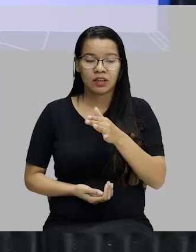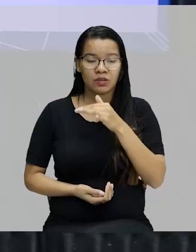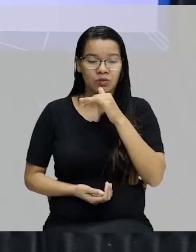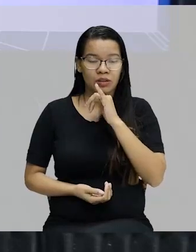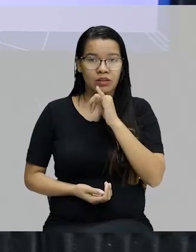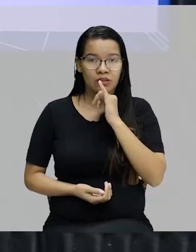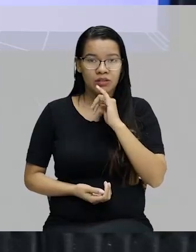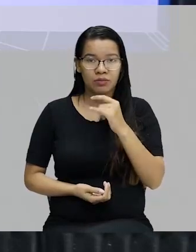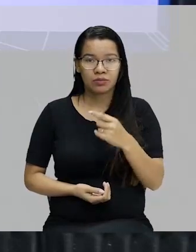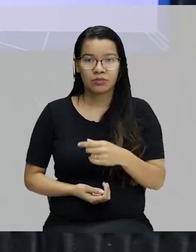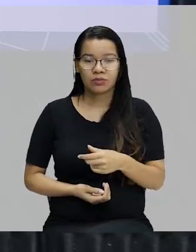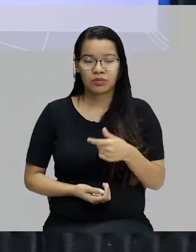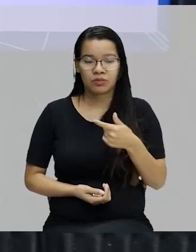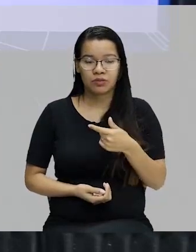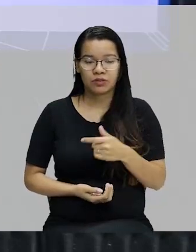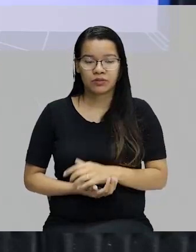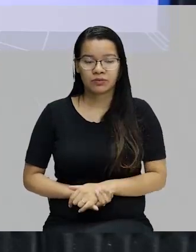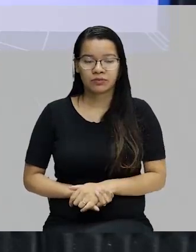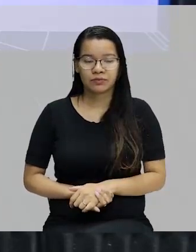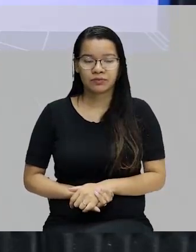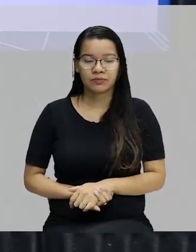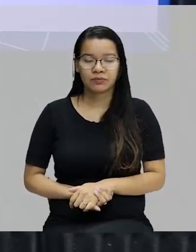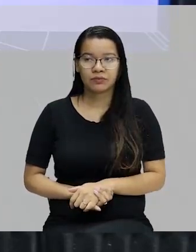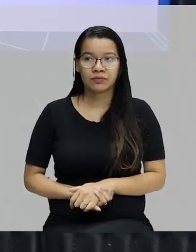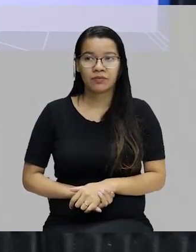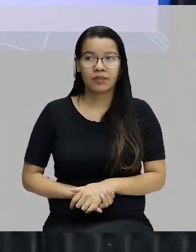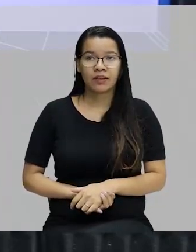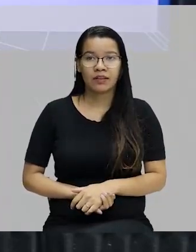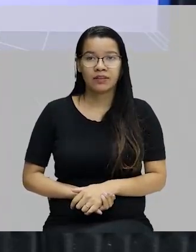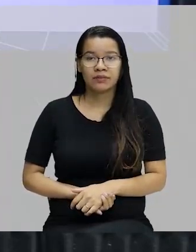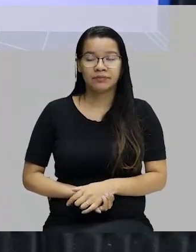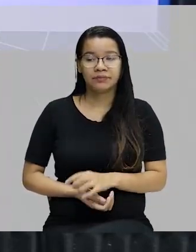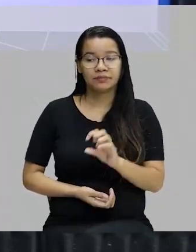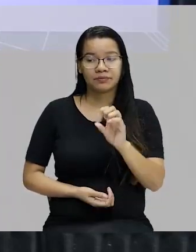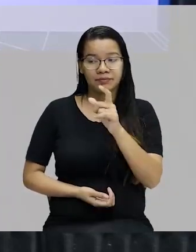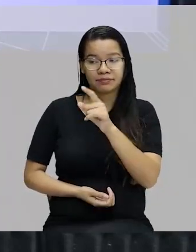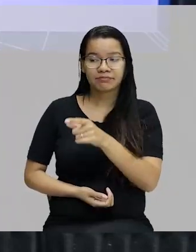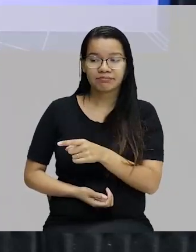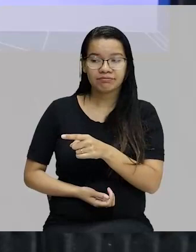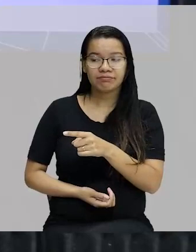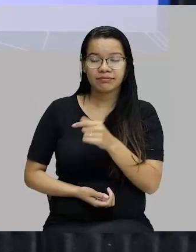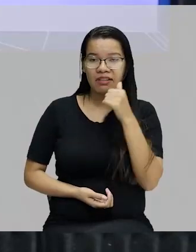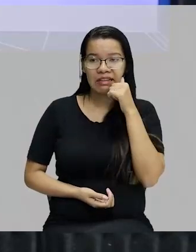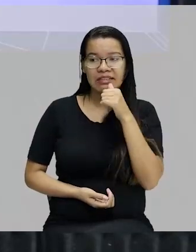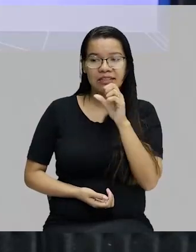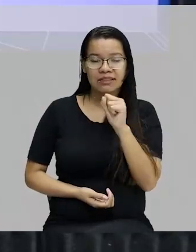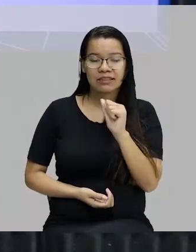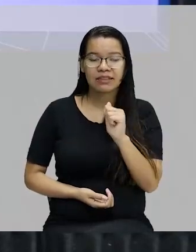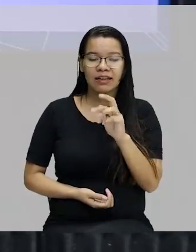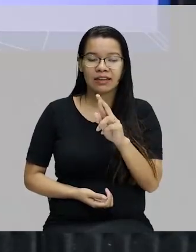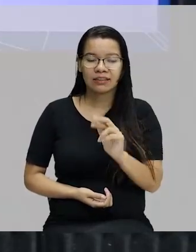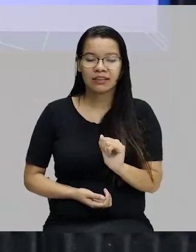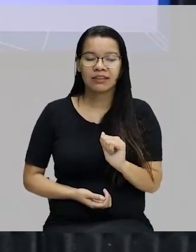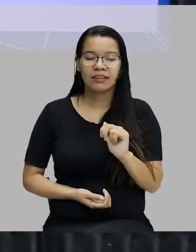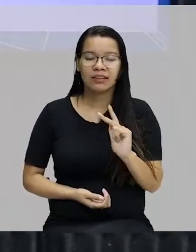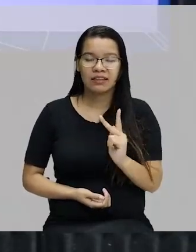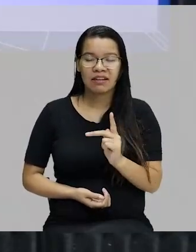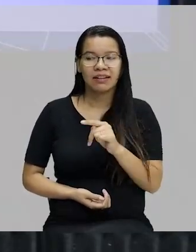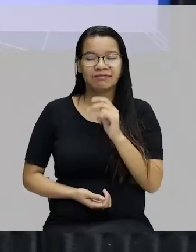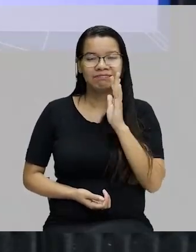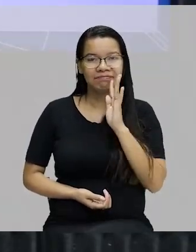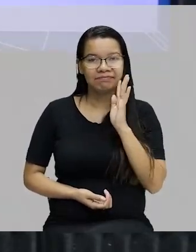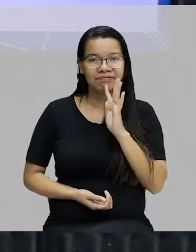Sarah is nice. A Sarah é legal. É um adjetivo, é a qualidade dessa pessoa. Sarah treats